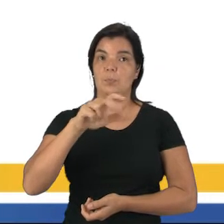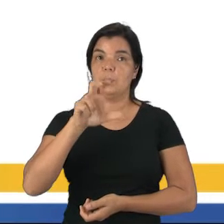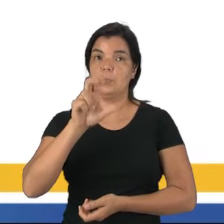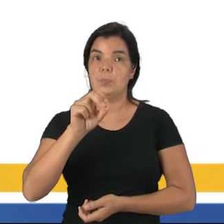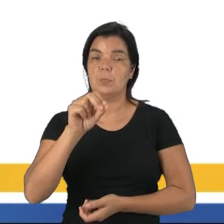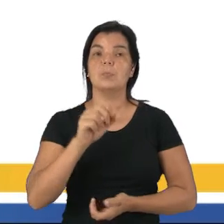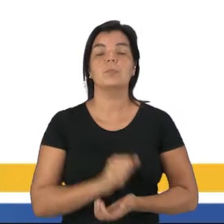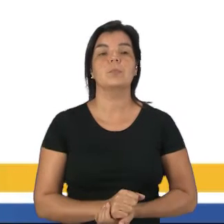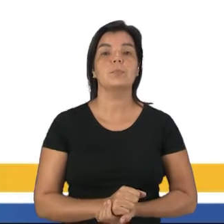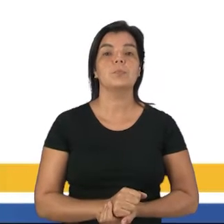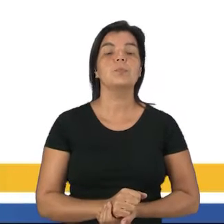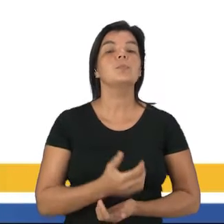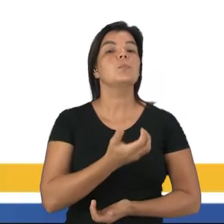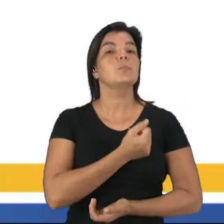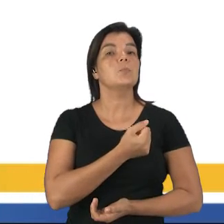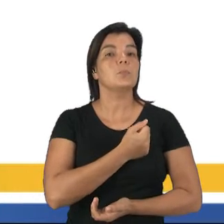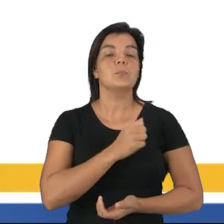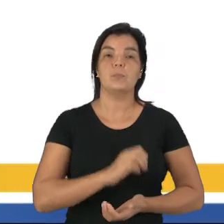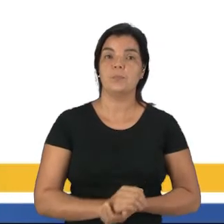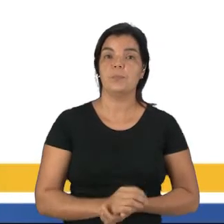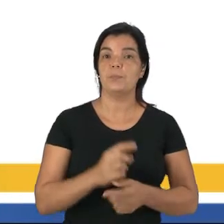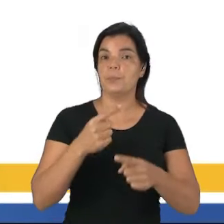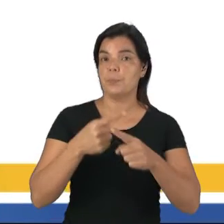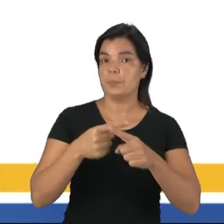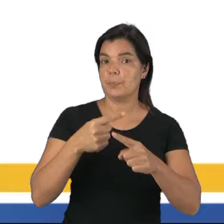igual a 50, ou seja, que número vezes